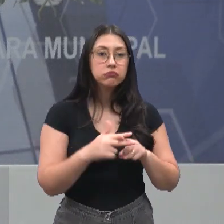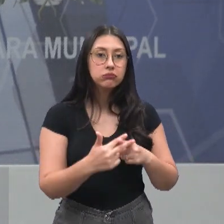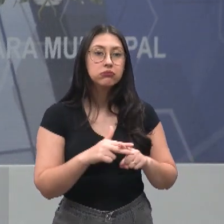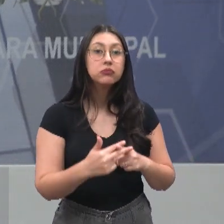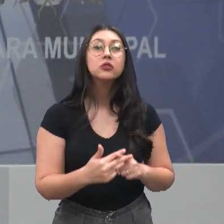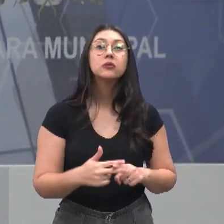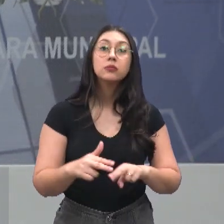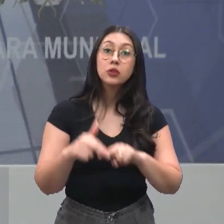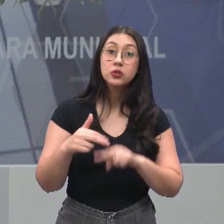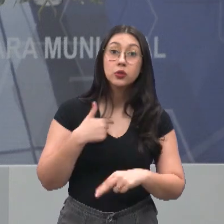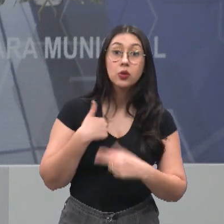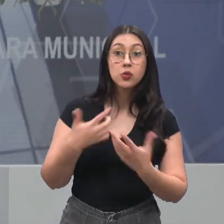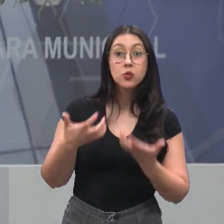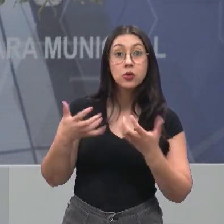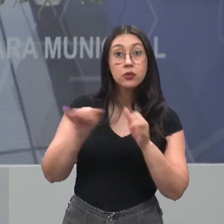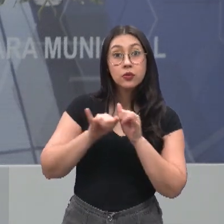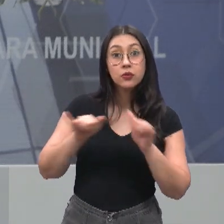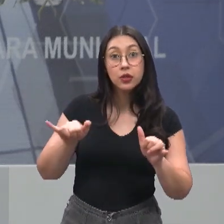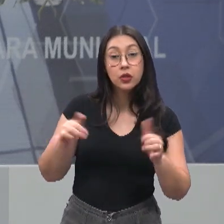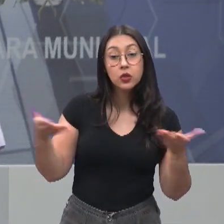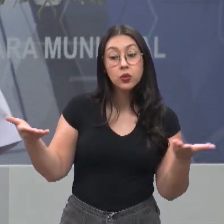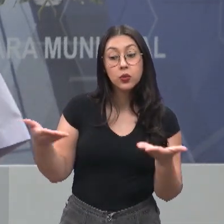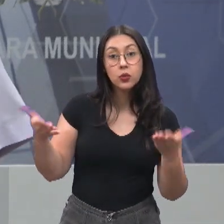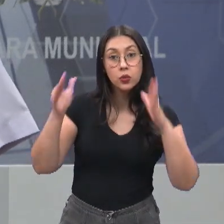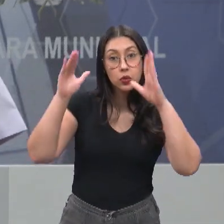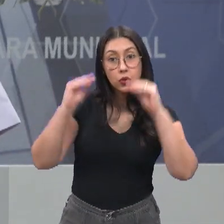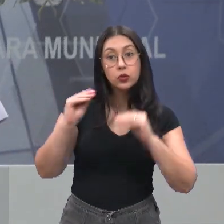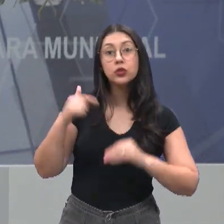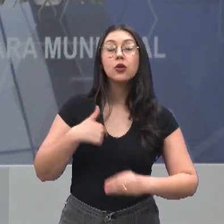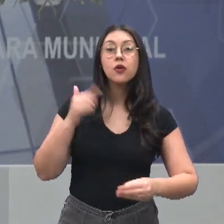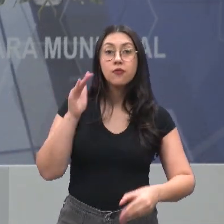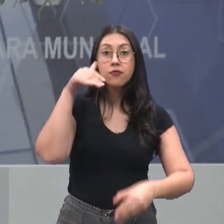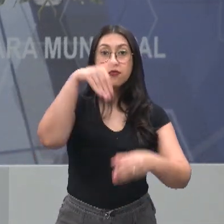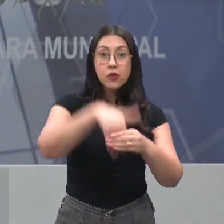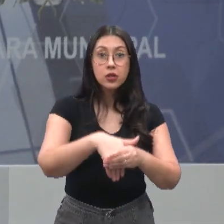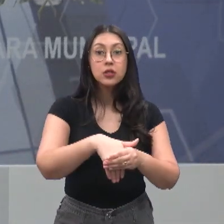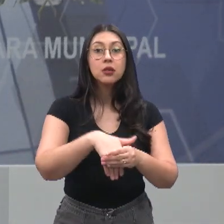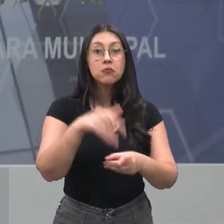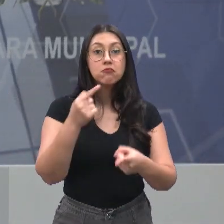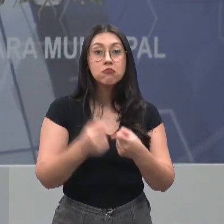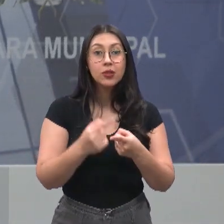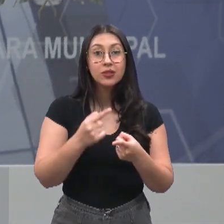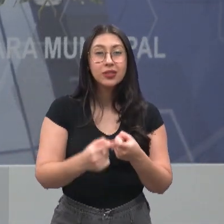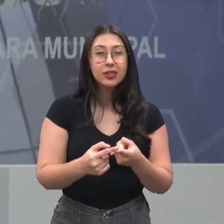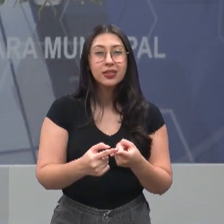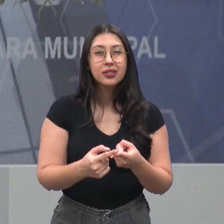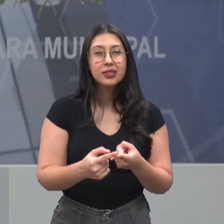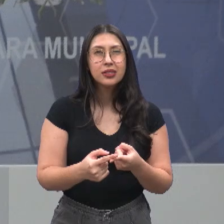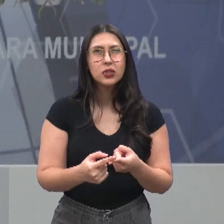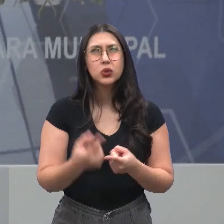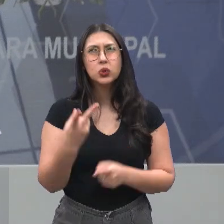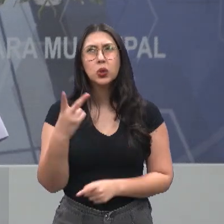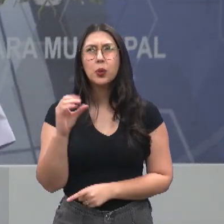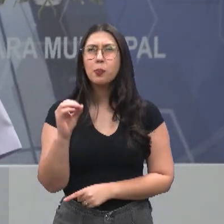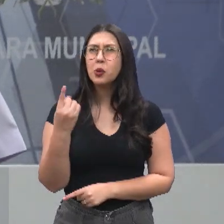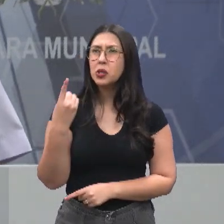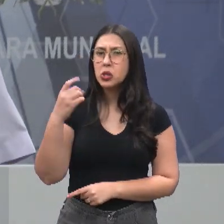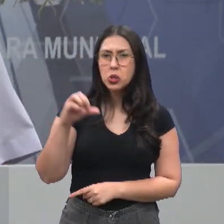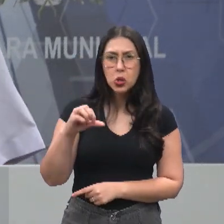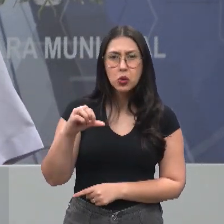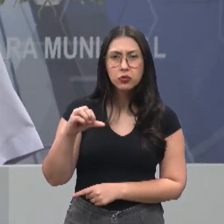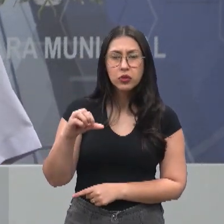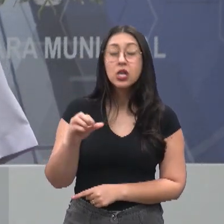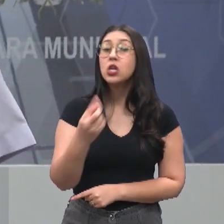que, nesta noite, estarei votando esse projeto, porque é desde 2019,